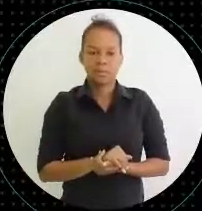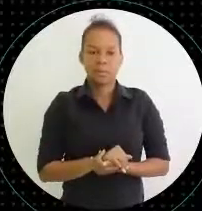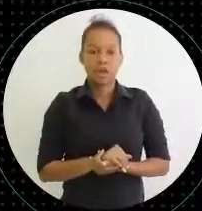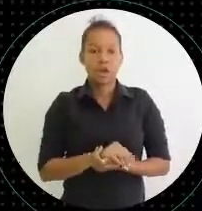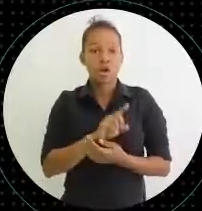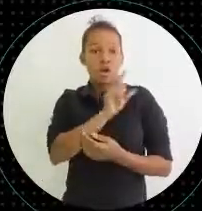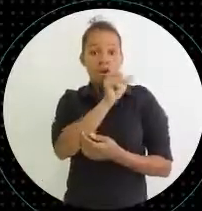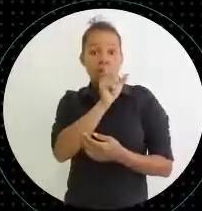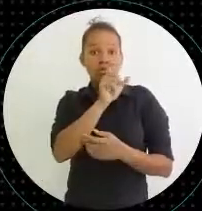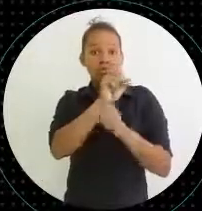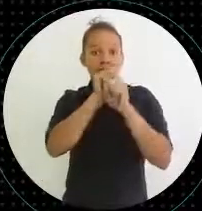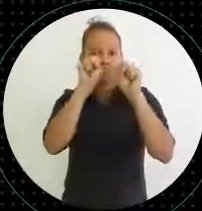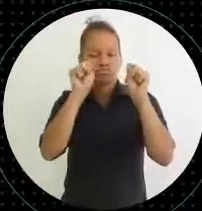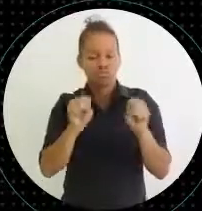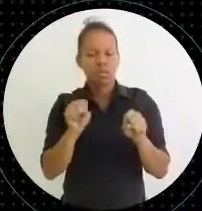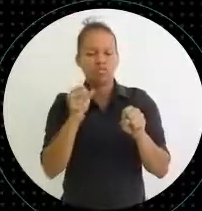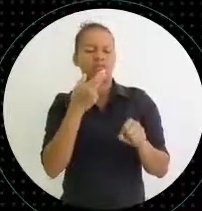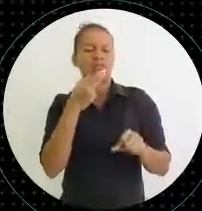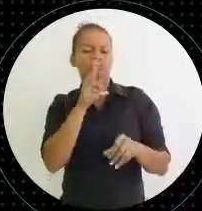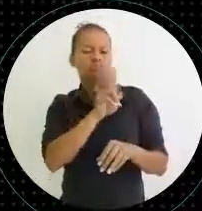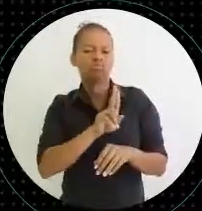O Bootstrap, ele é um